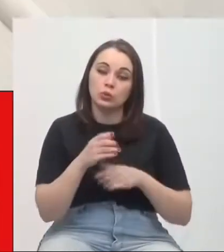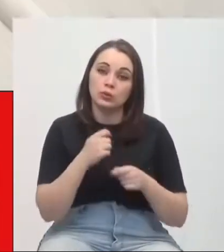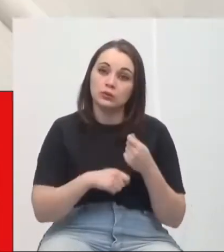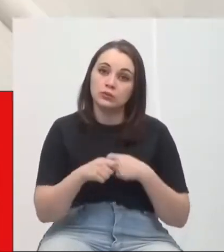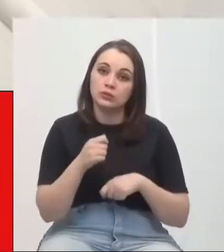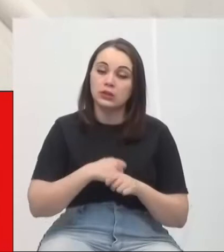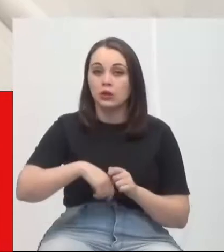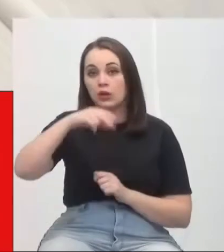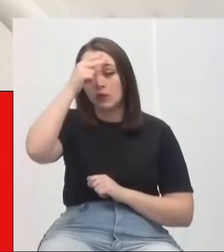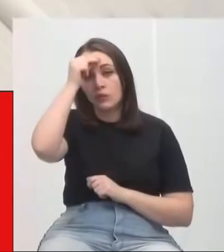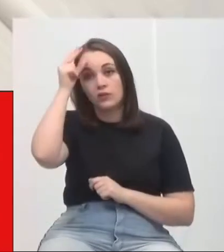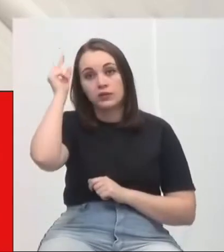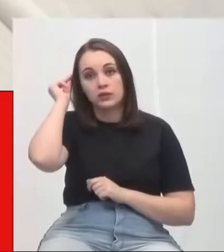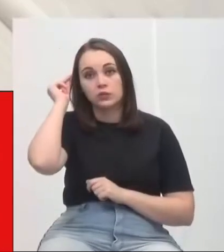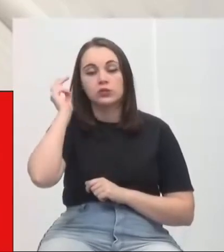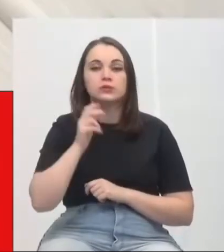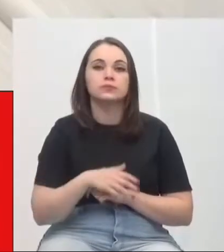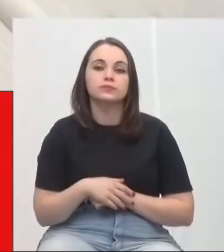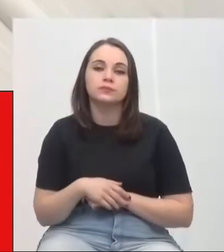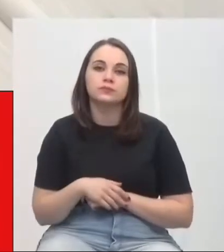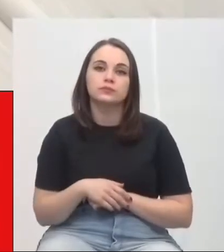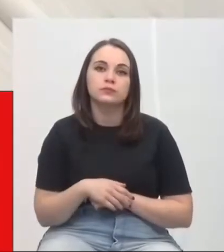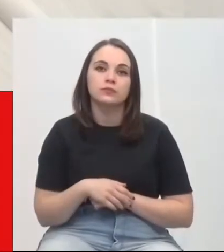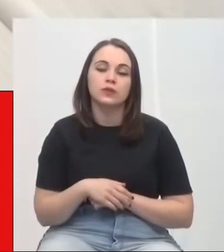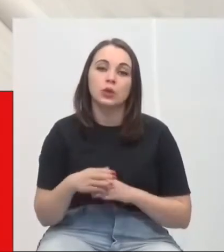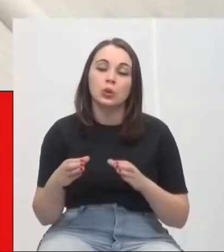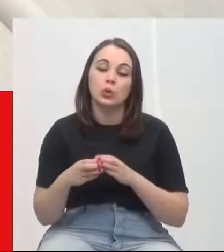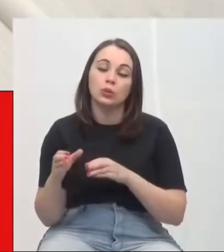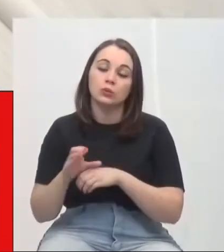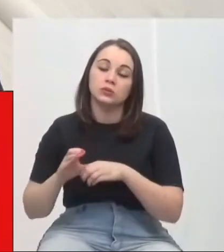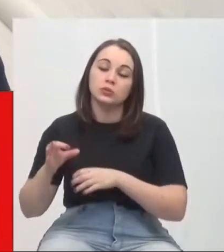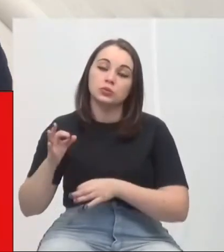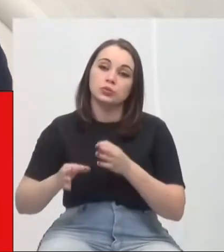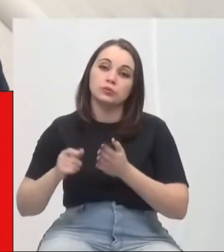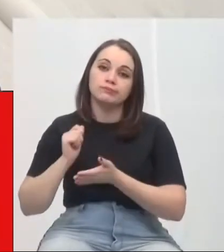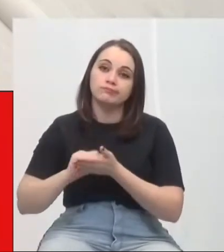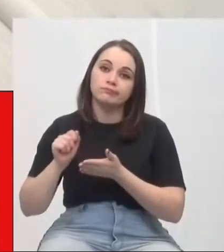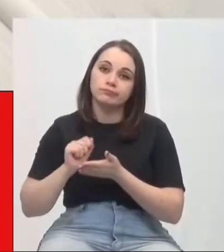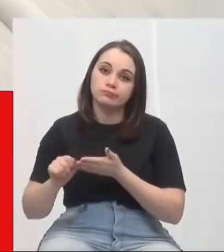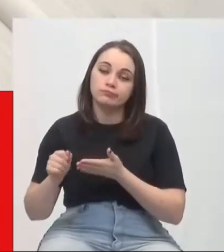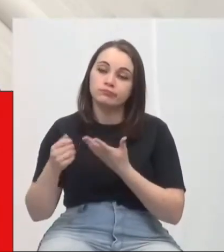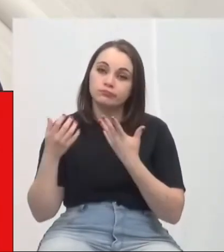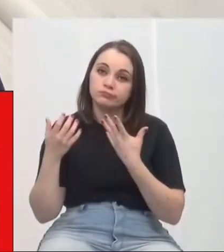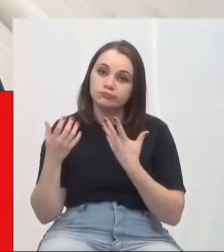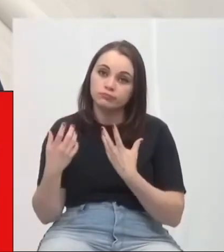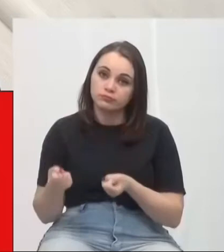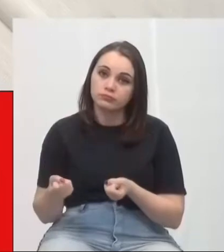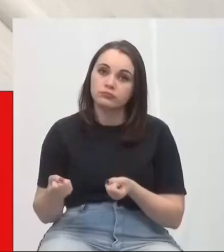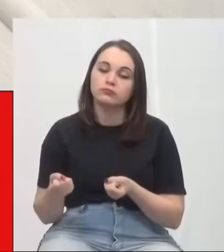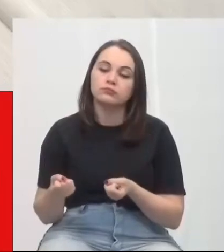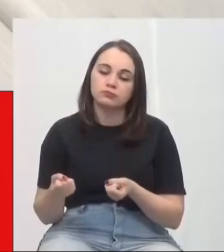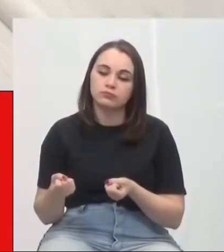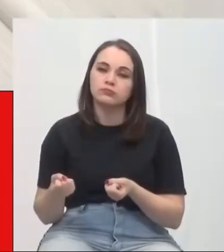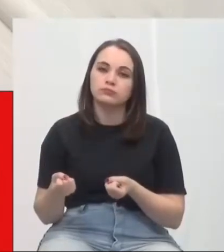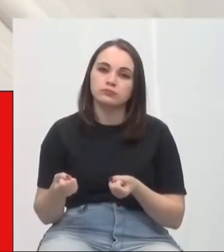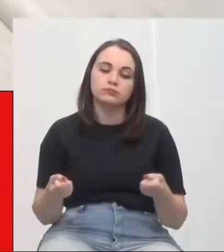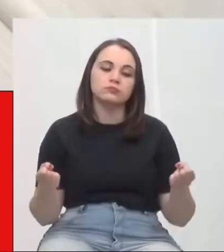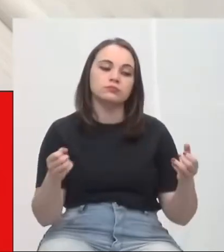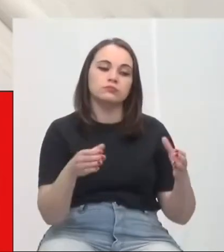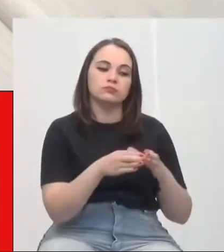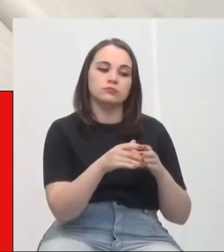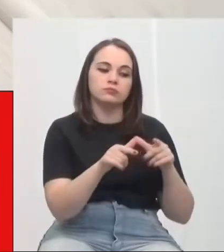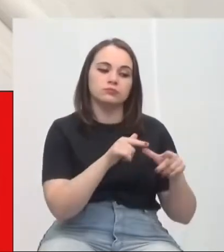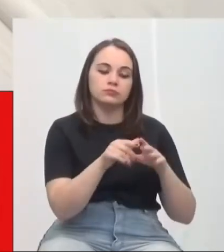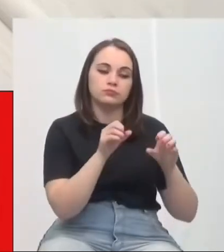da Prefeitura Municipal de Criciúma. A Comissão de Constituição, Justiça e Rendação opinou pela legalidade e constitucionalidade.